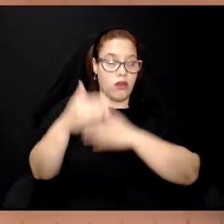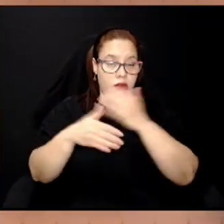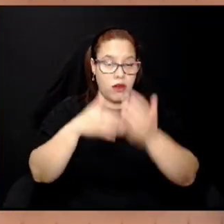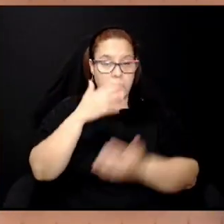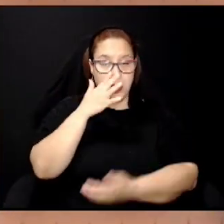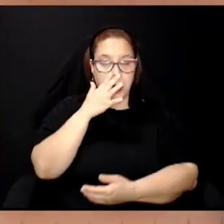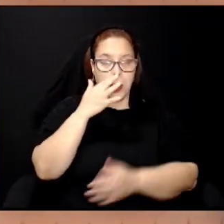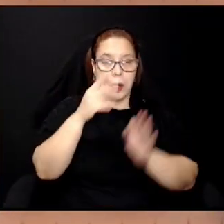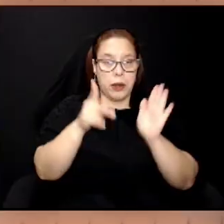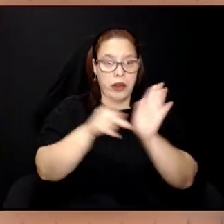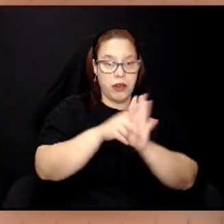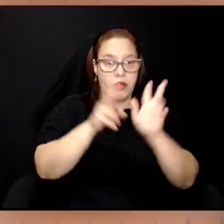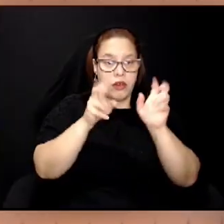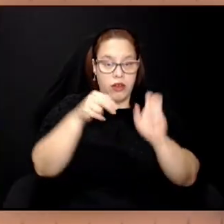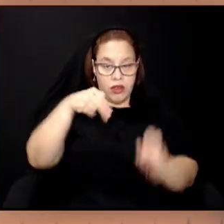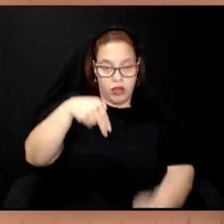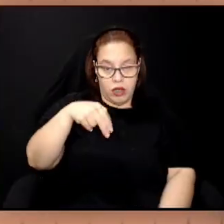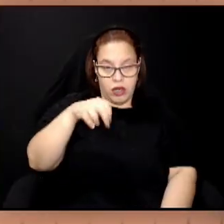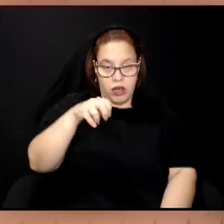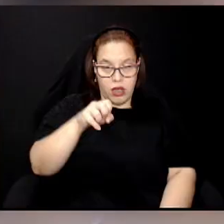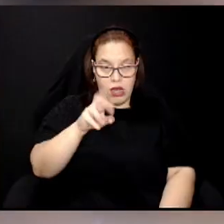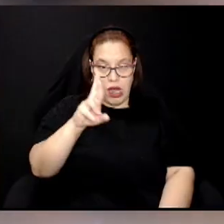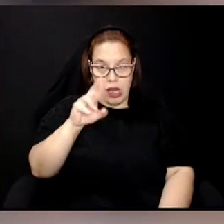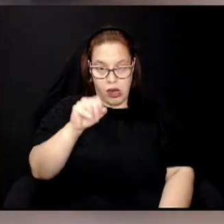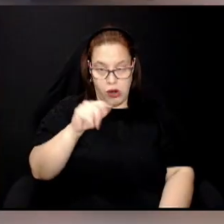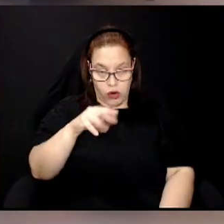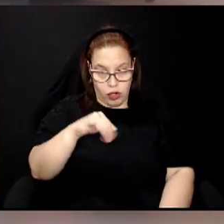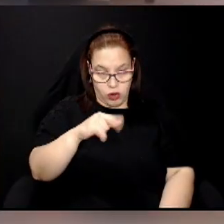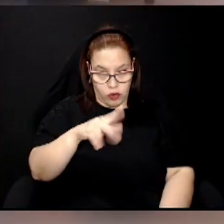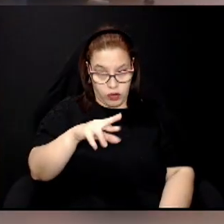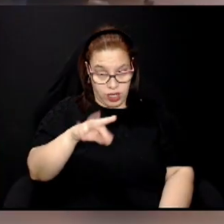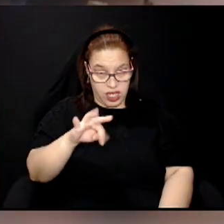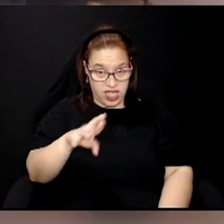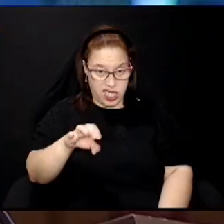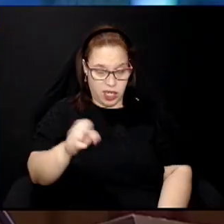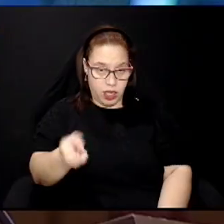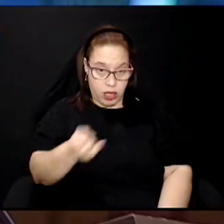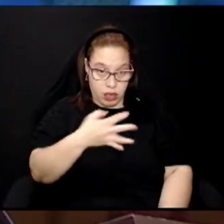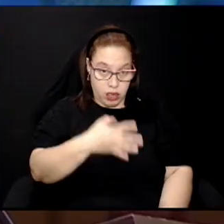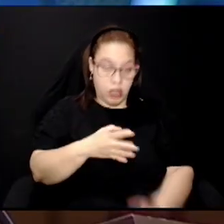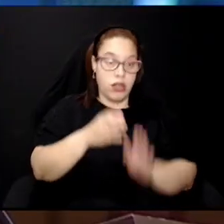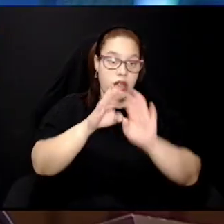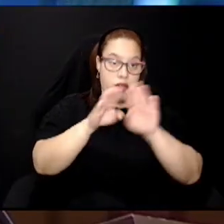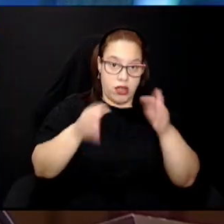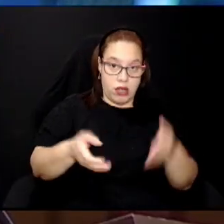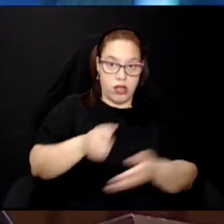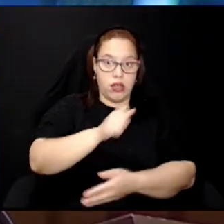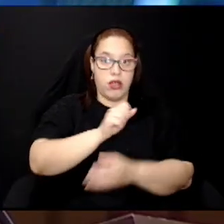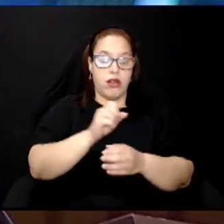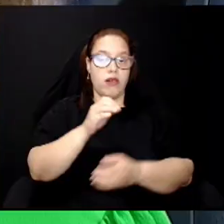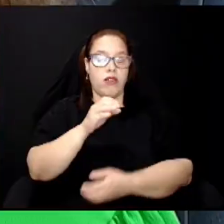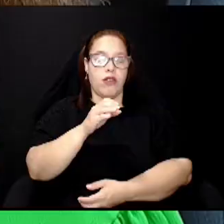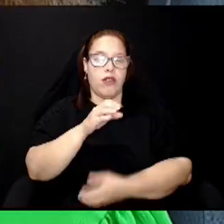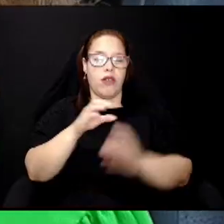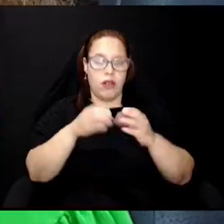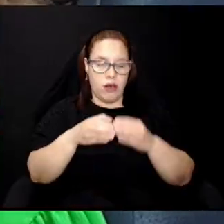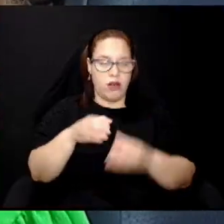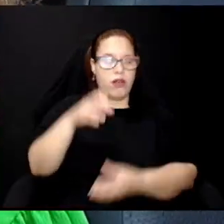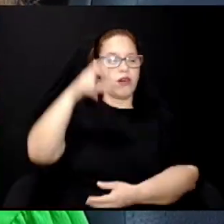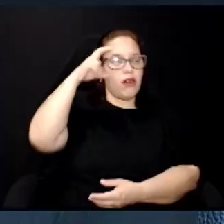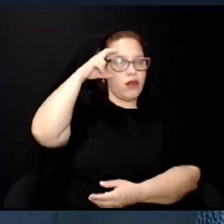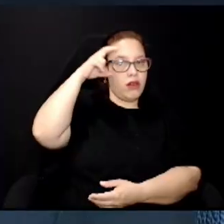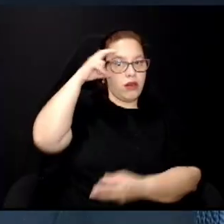termo neurodivergências é um termo mais recente. Também compõem a comissão os vereadores Carlinhos Camelô,